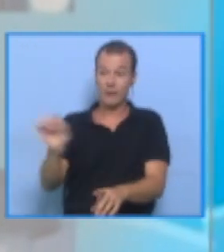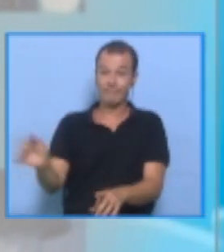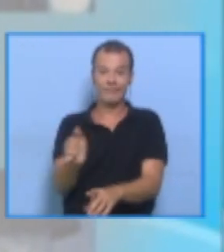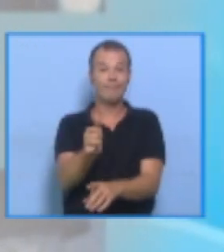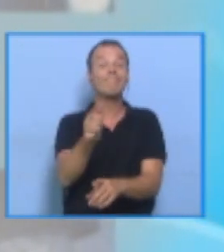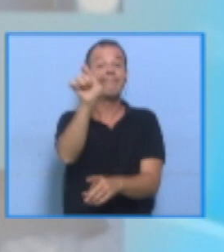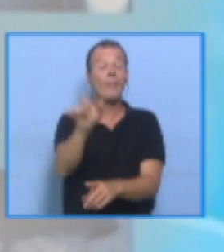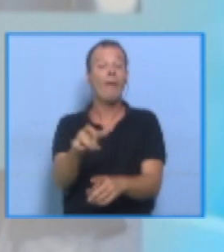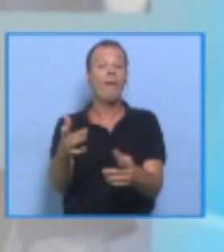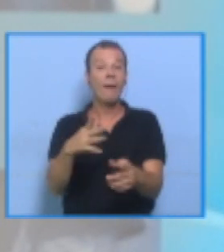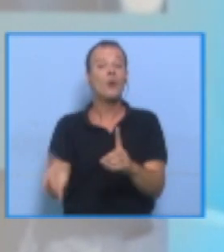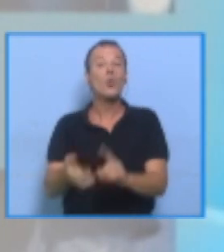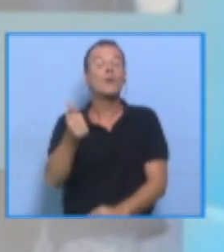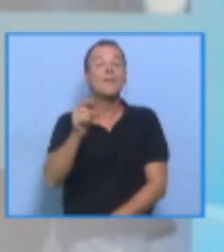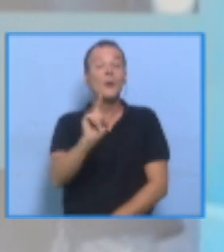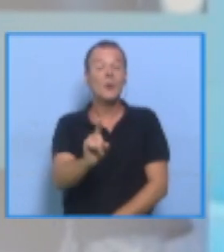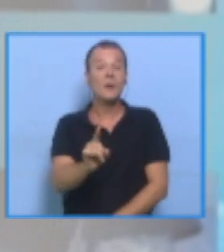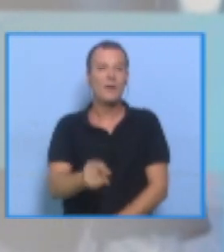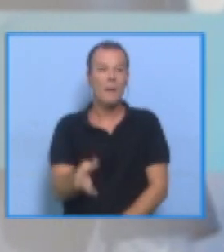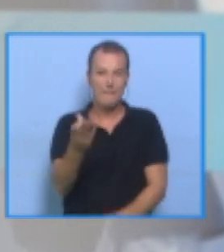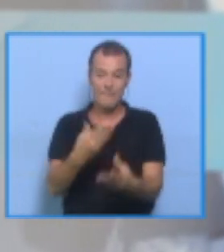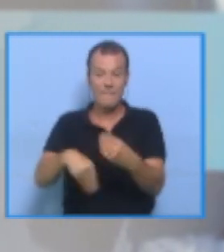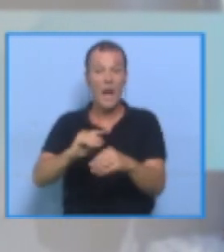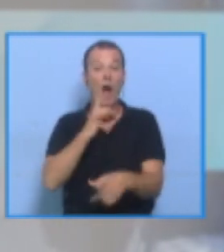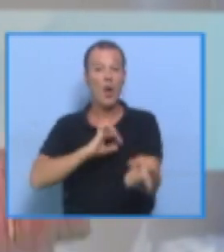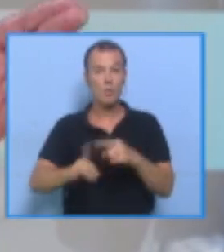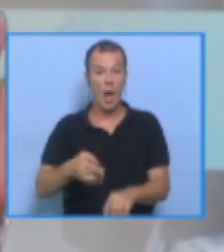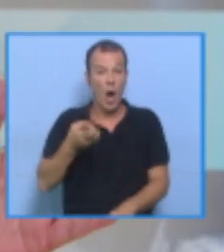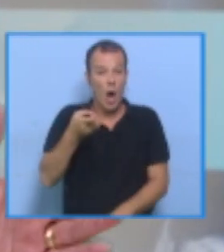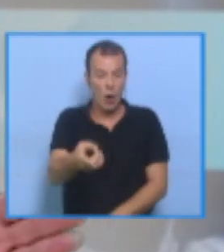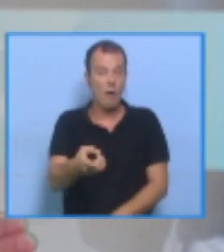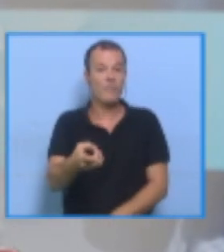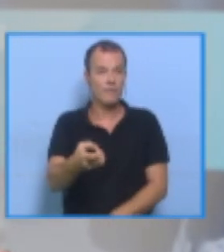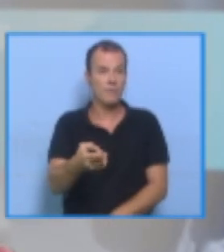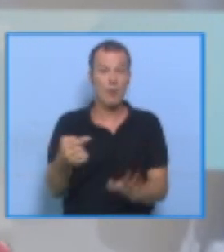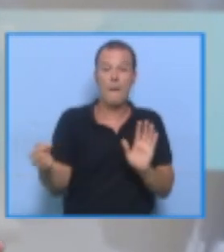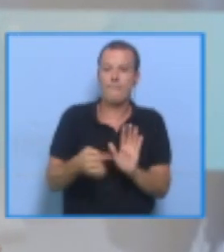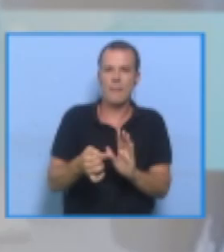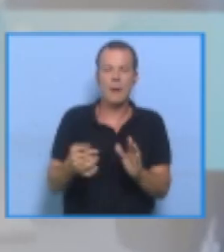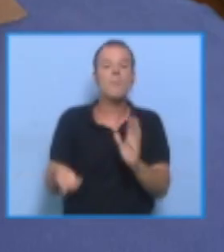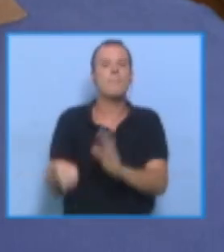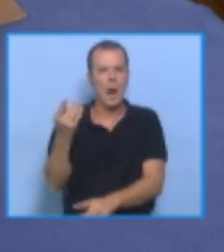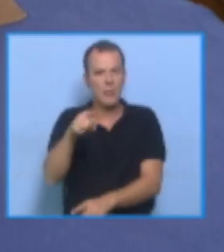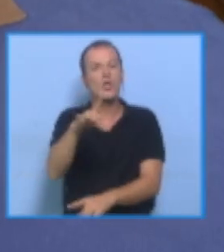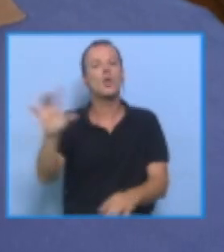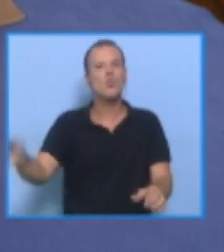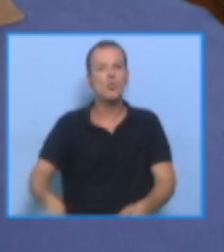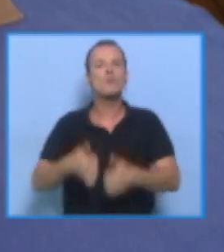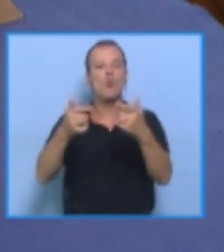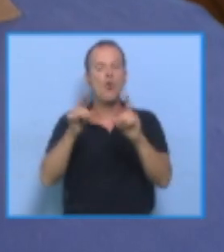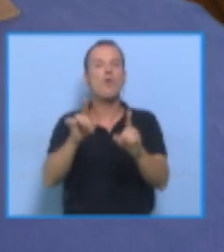conseguiu, no fundo, mais 9 deputados do que o mínimo necessário e conquistou-os